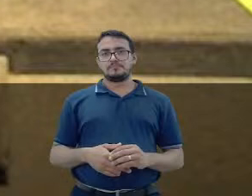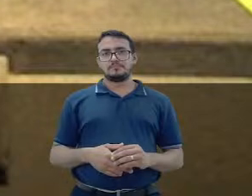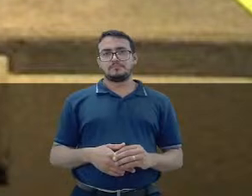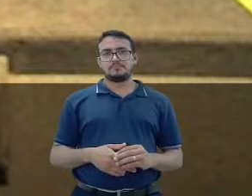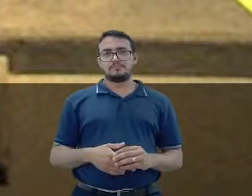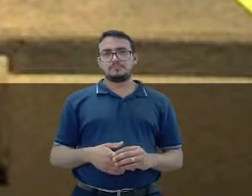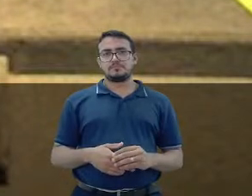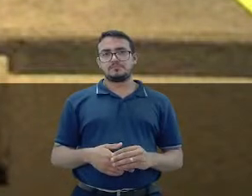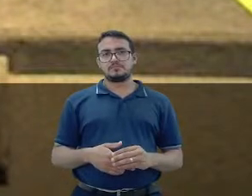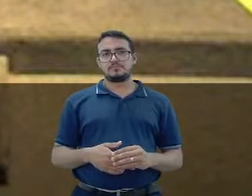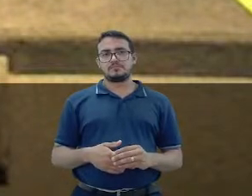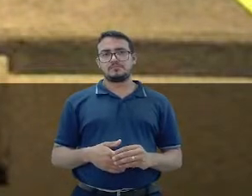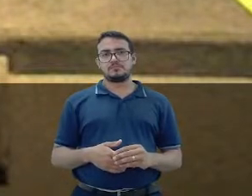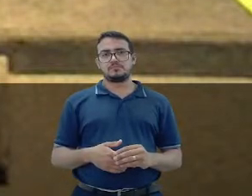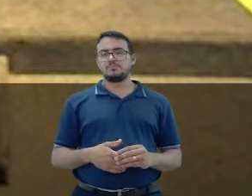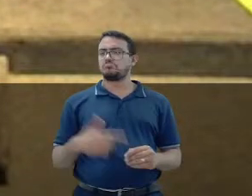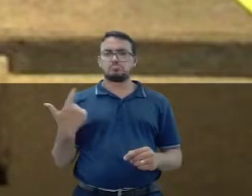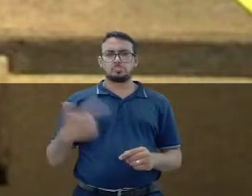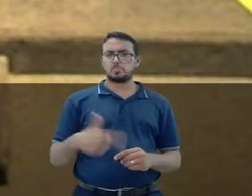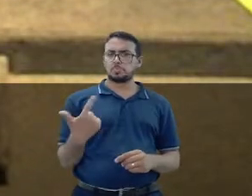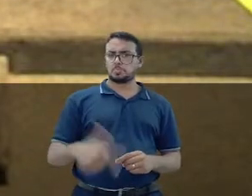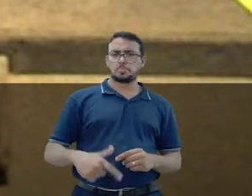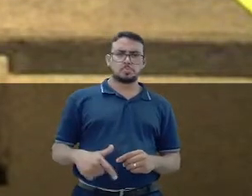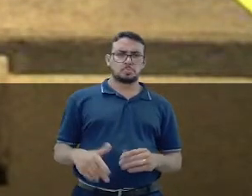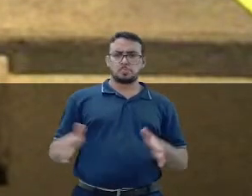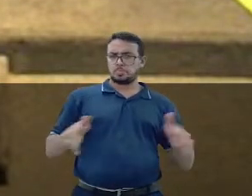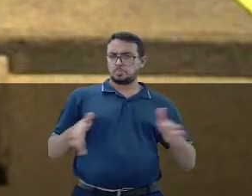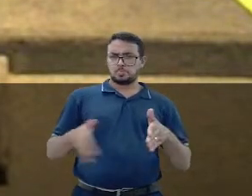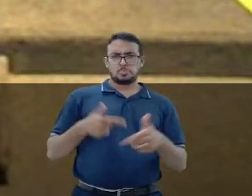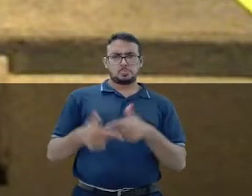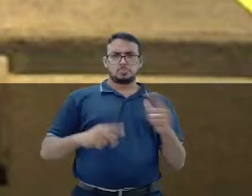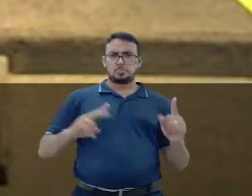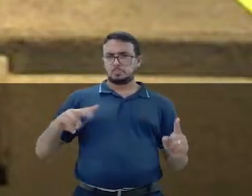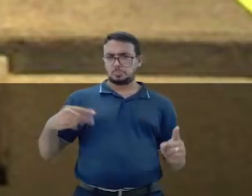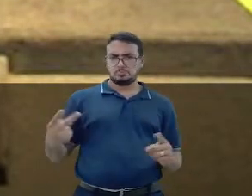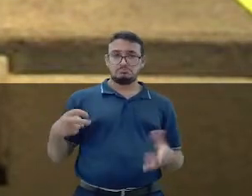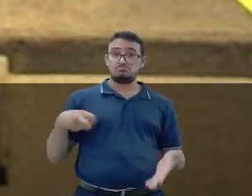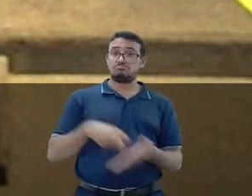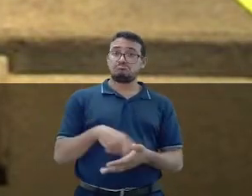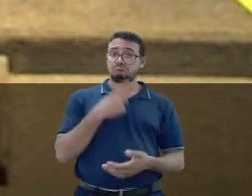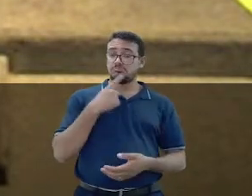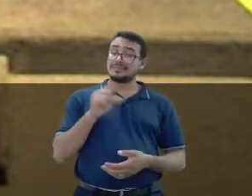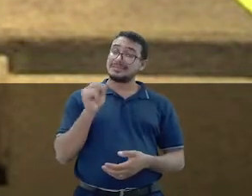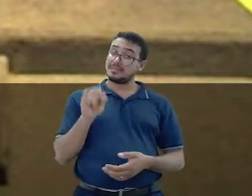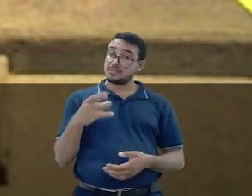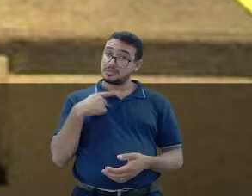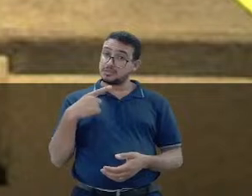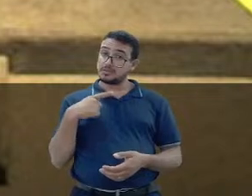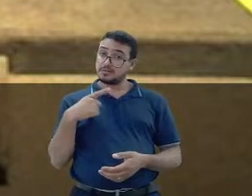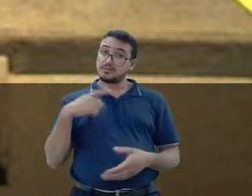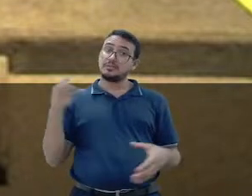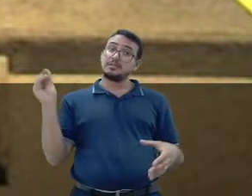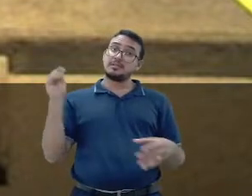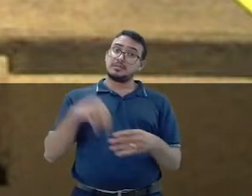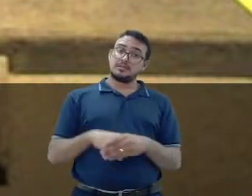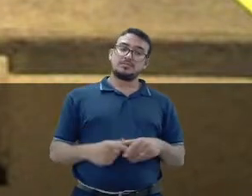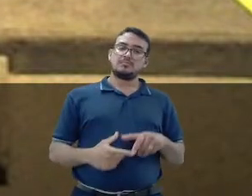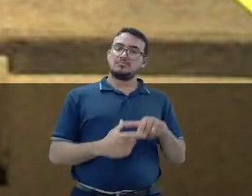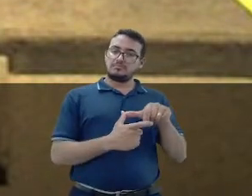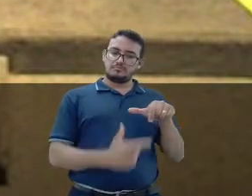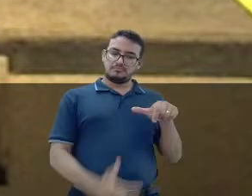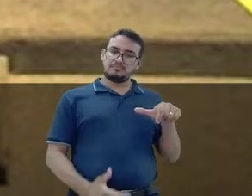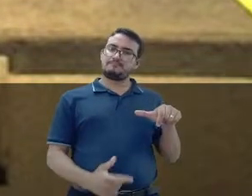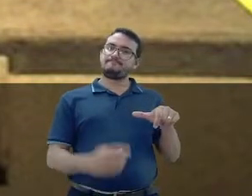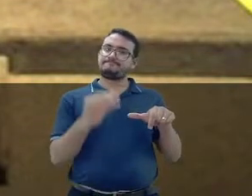Não tinha dobra de jornada. A sentença vem e fala que, se tinha, poderia existir dentro do cartão de ponto. E